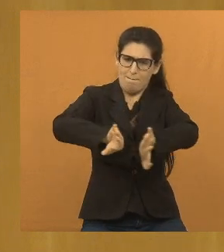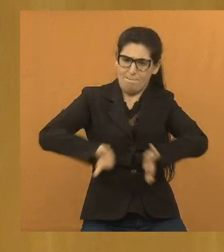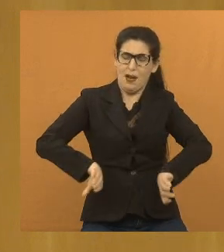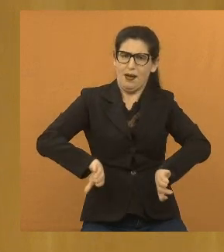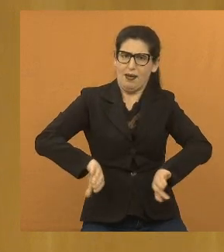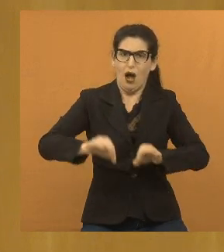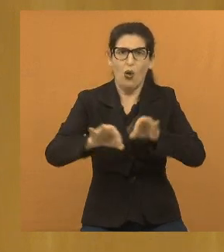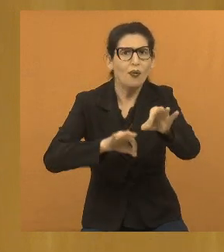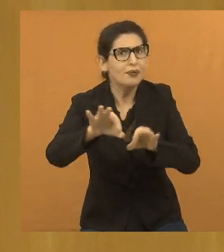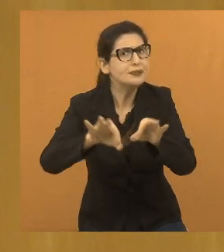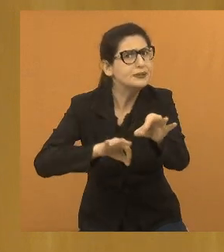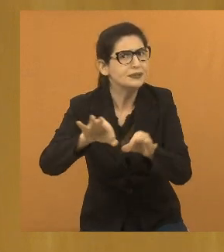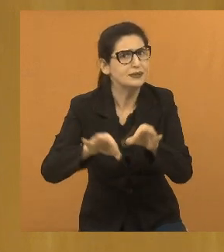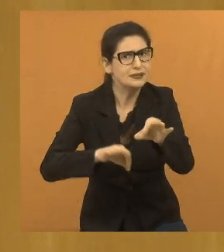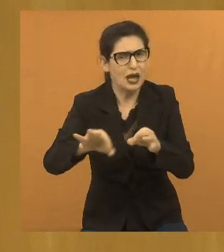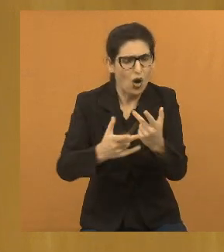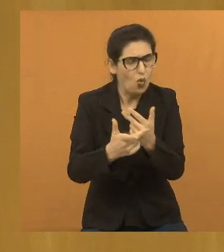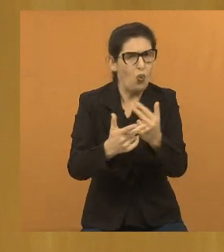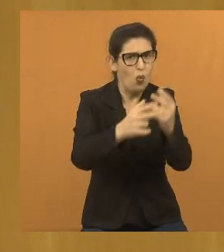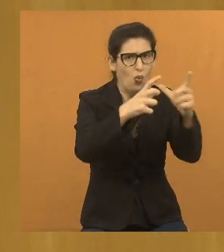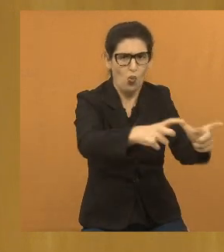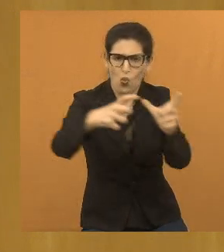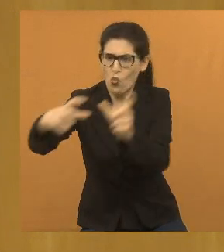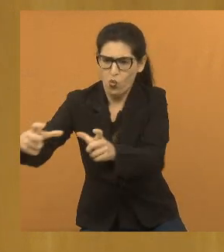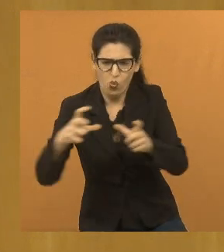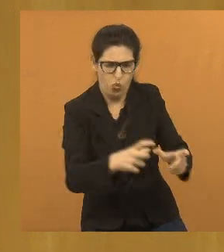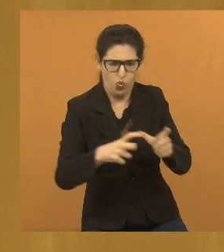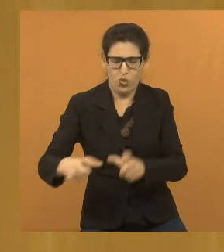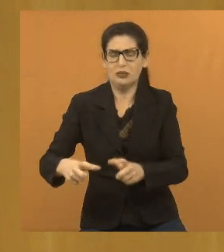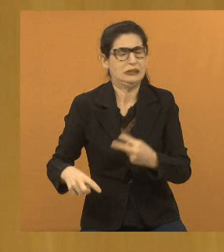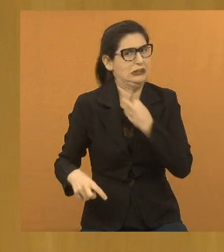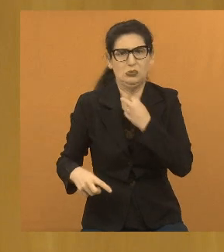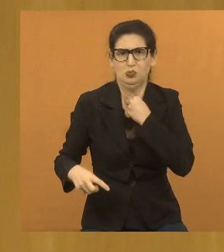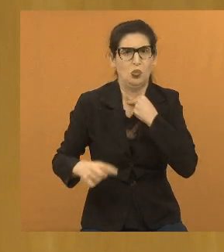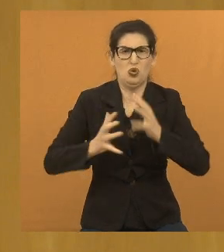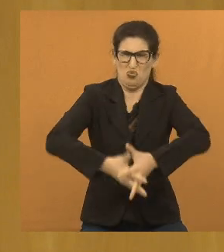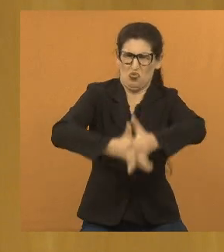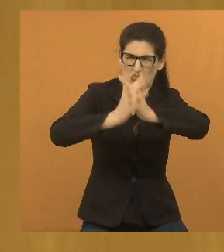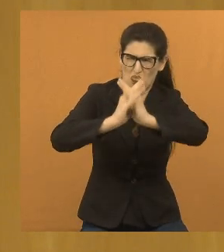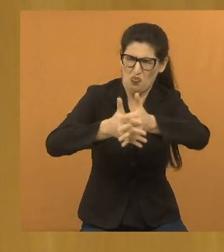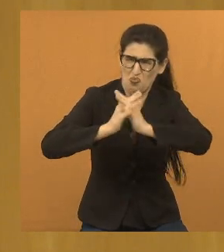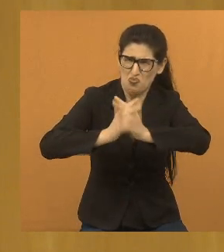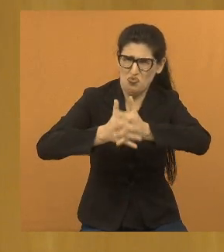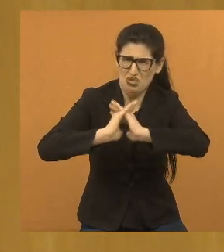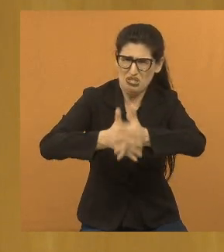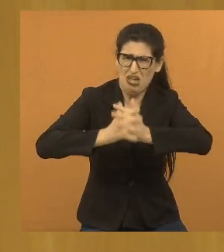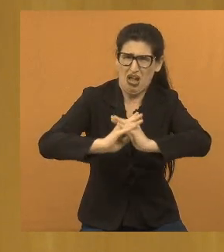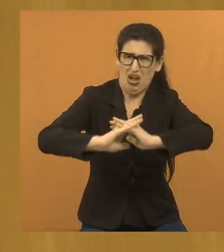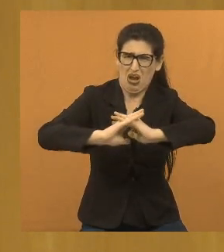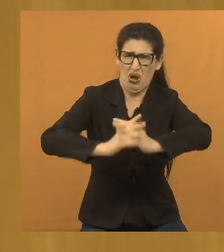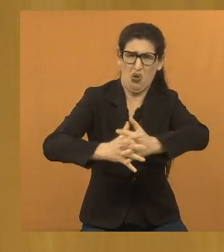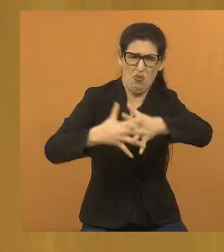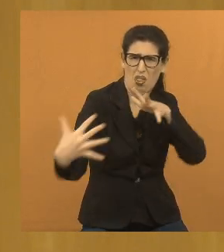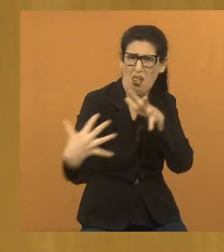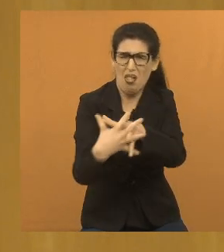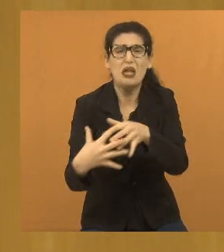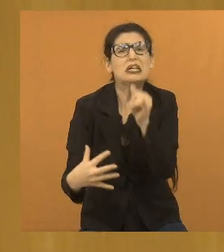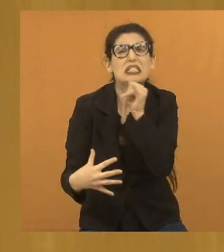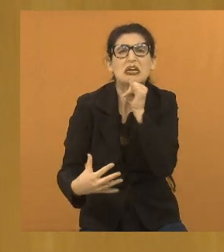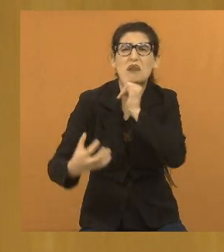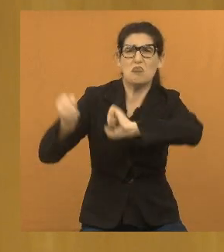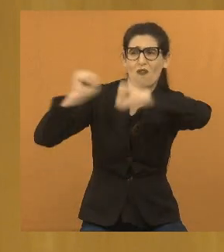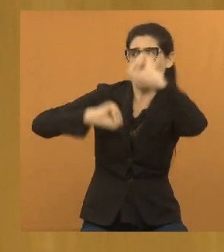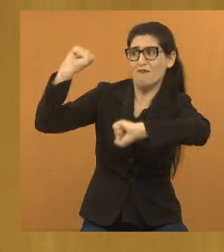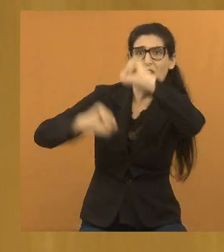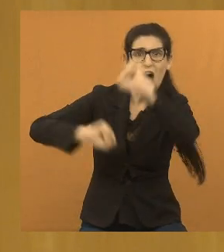ser organizado, de modo que não haja, por exemplo, conflitos de uso, que a gente possa evitar, por exemplo, que haja indústria,